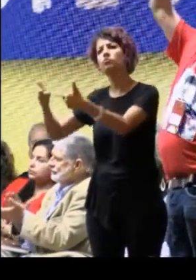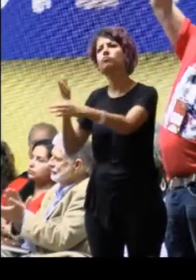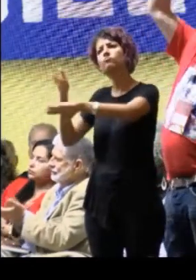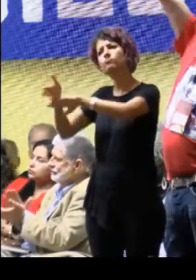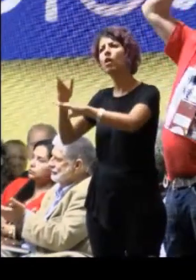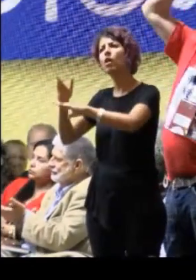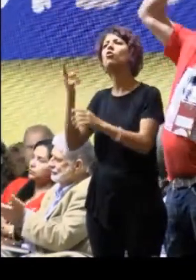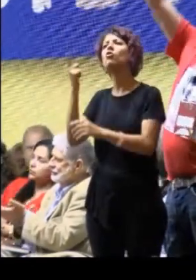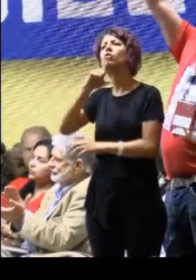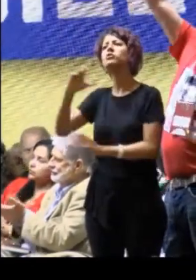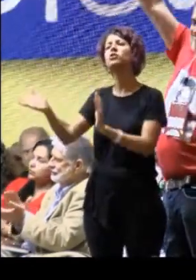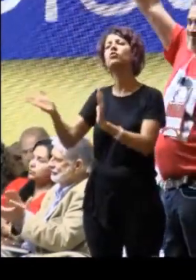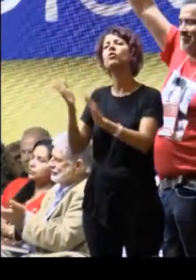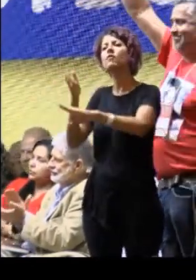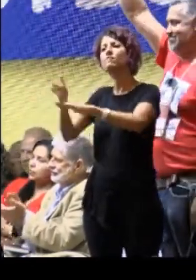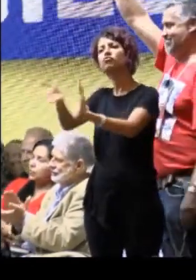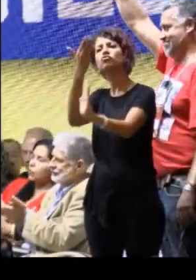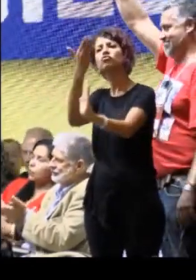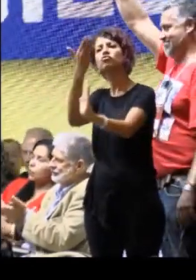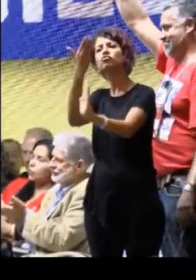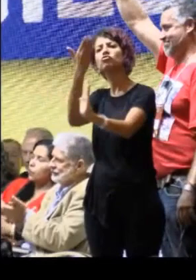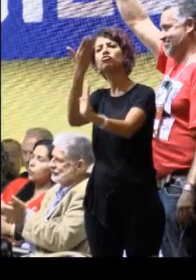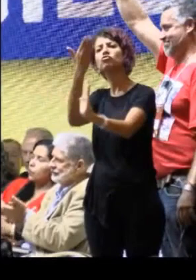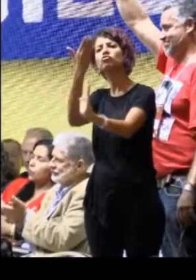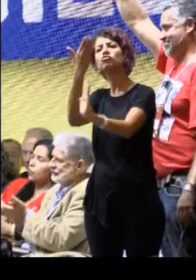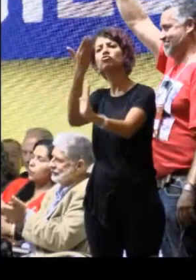conseguiram tirar os invasores.